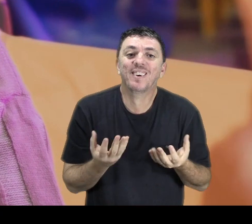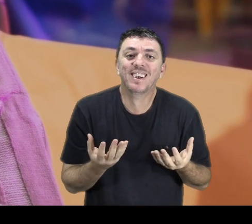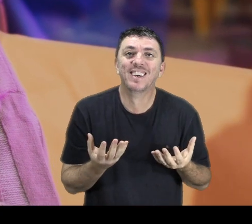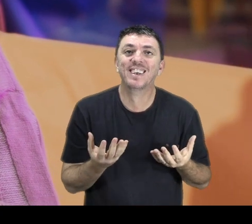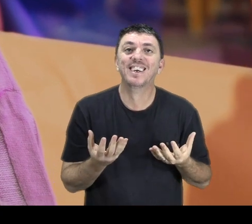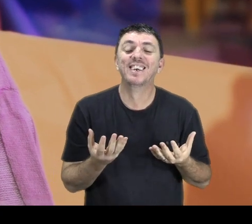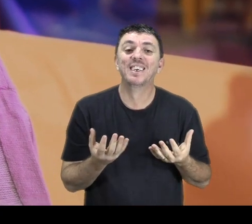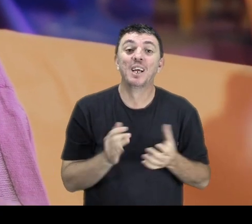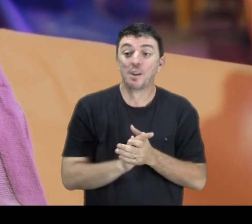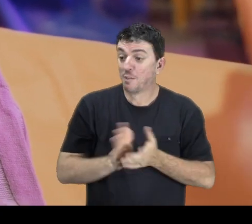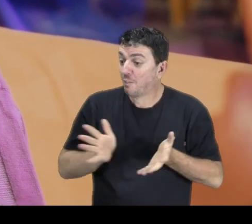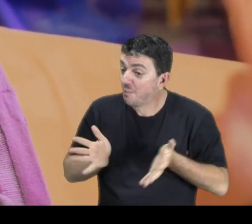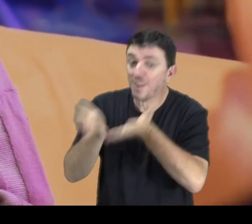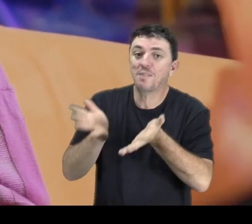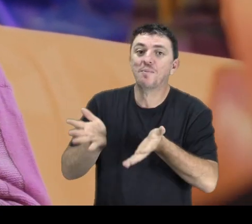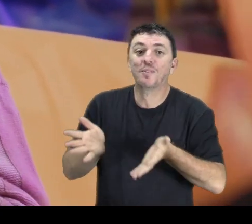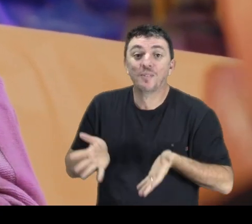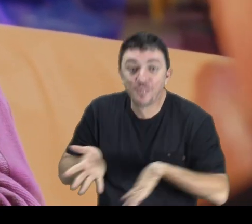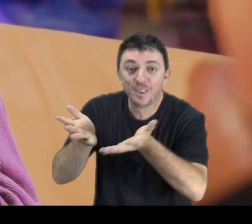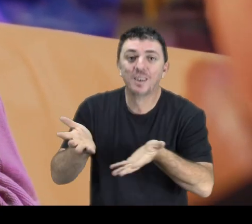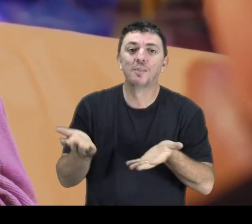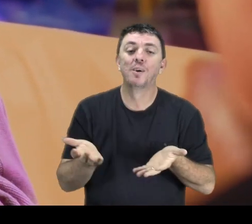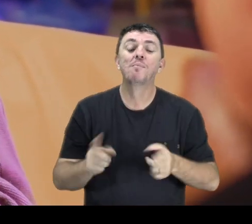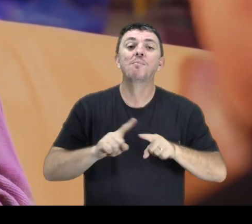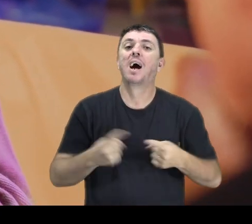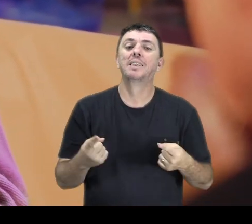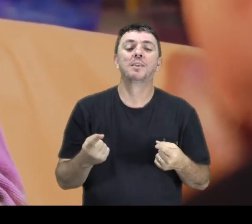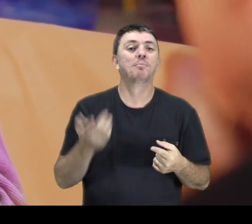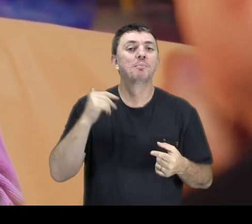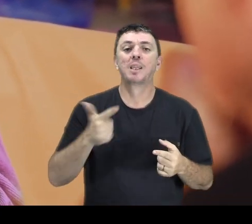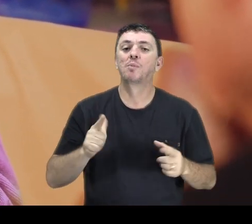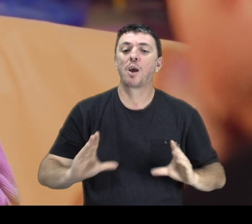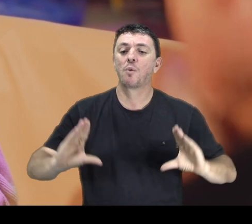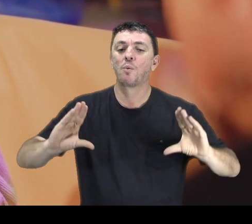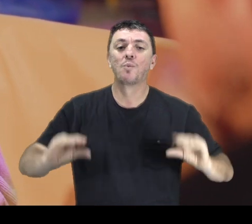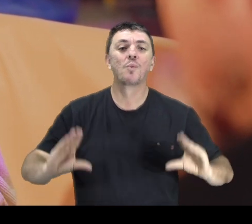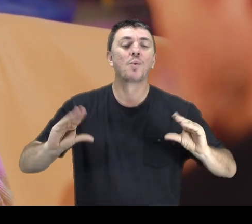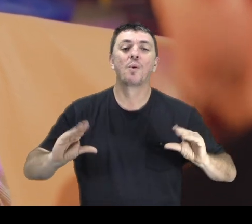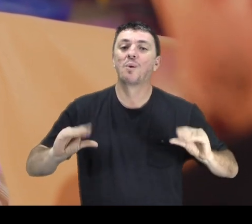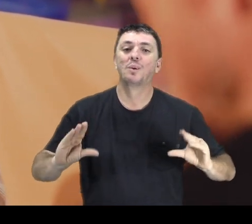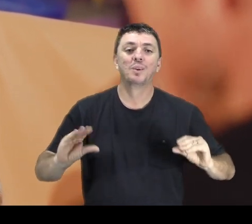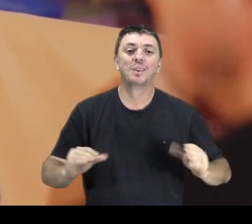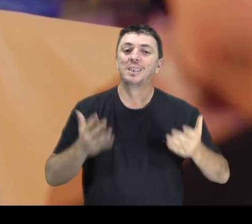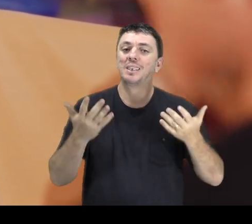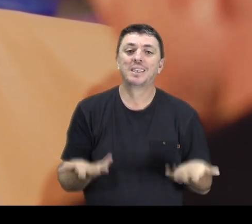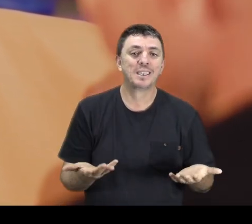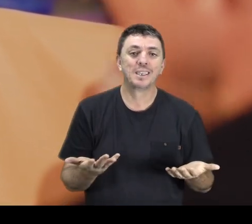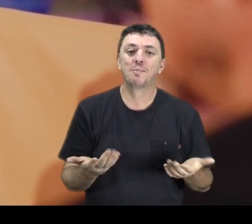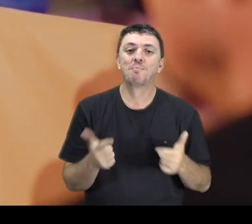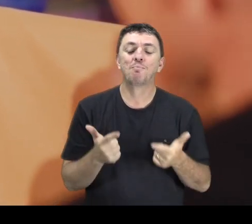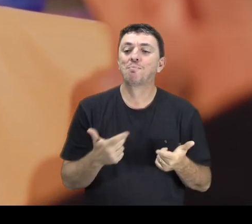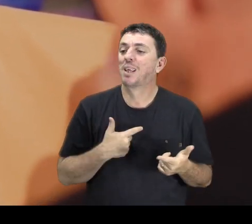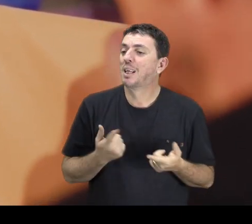Era na base do tranco mesmo. Não tinha... Porque não tinha colchão. Não tinha... Longe de Deus me livre pra gente